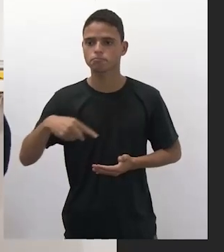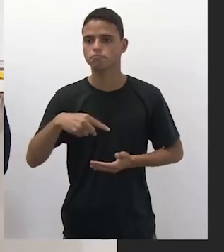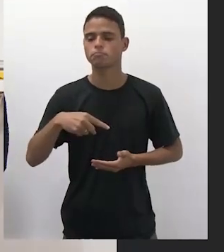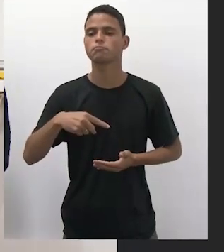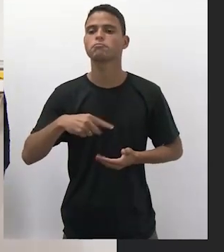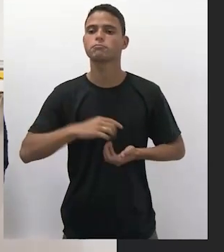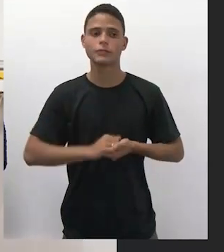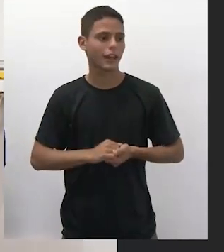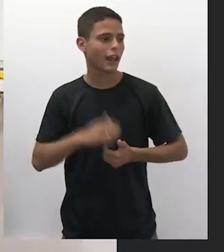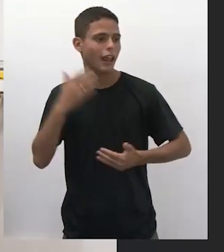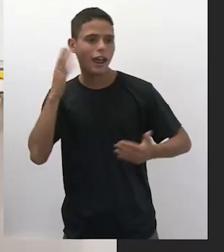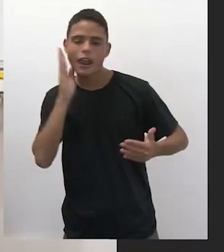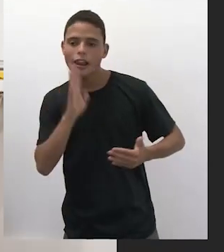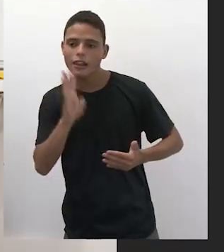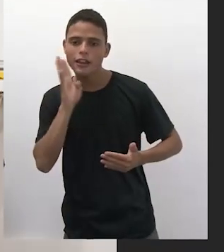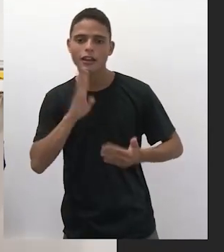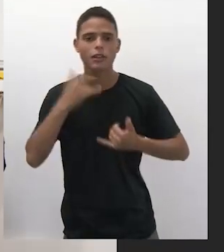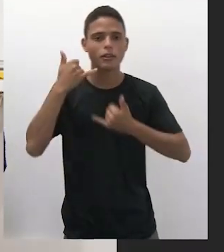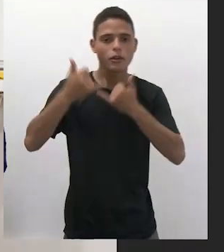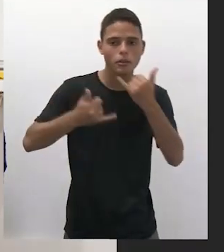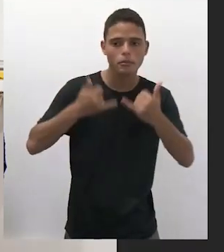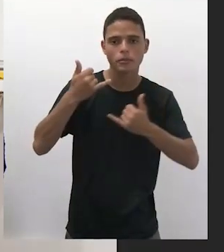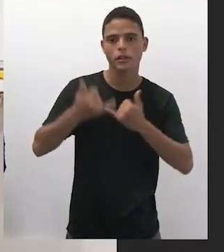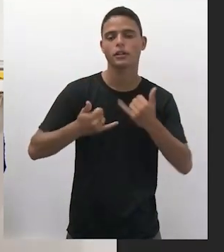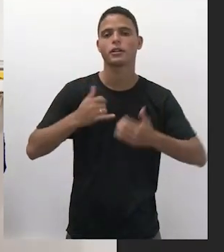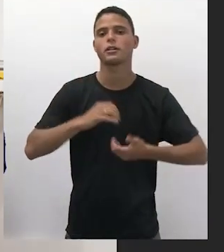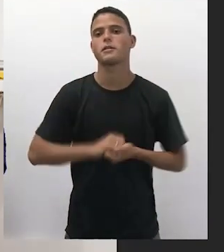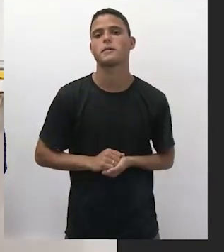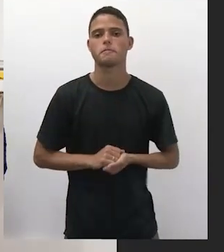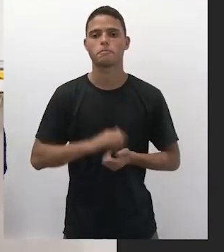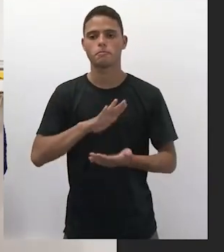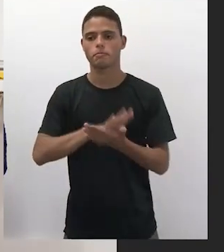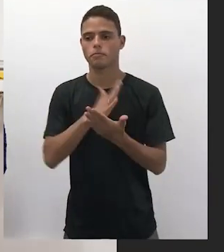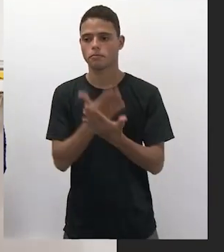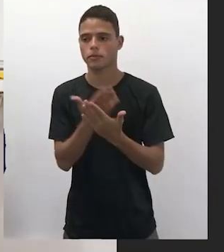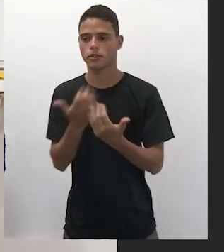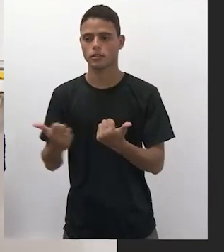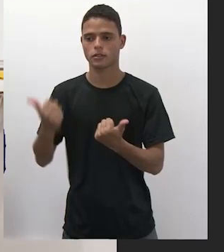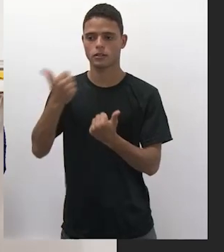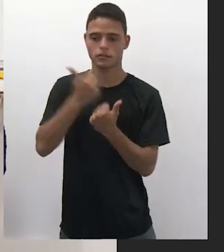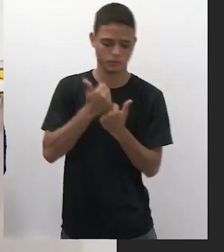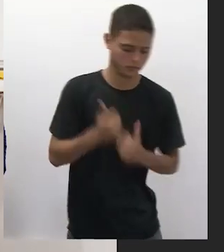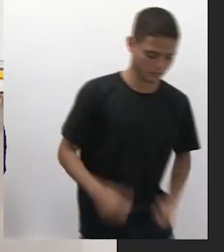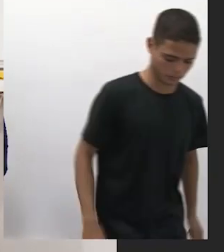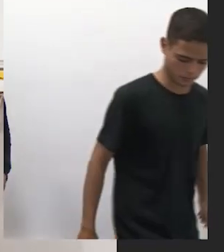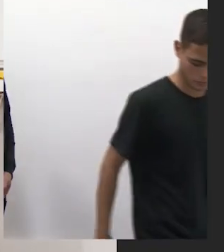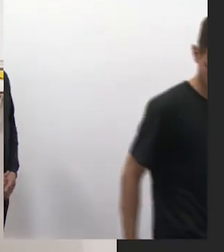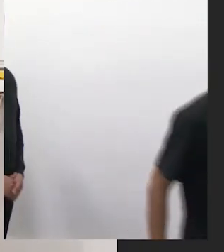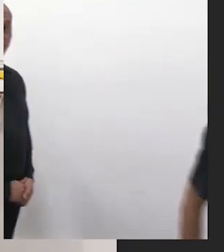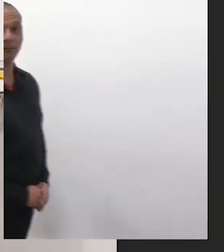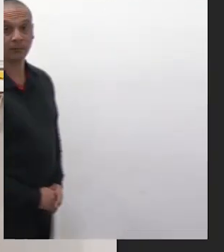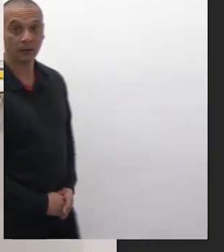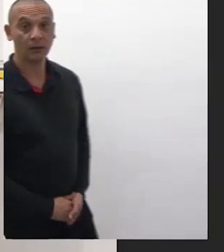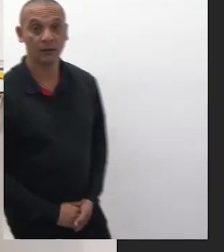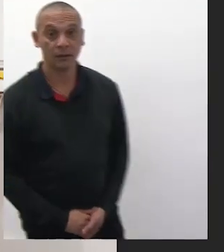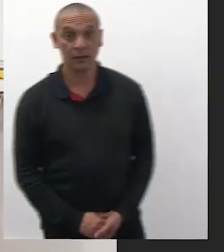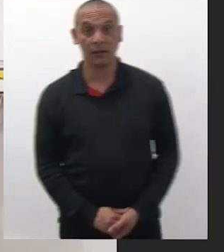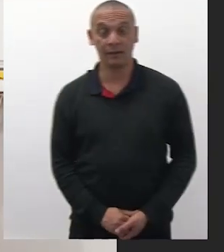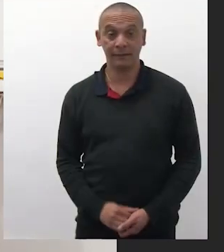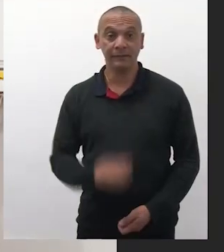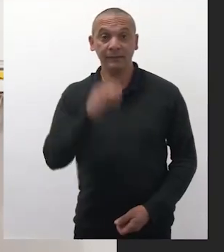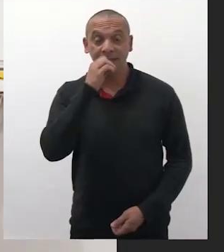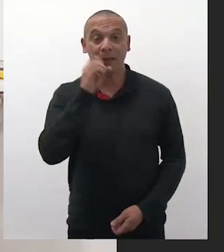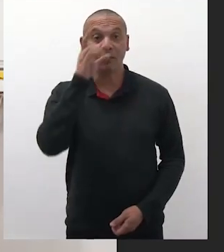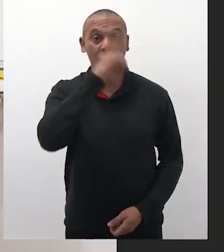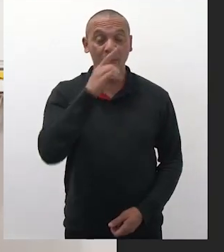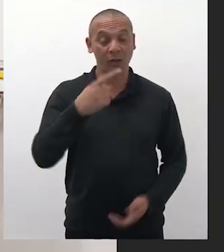aventura. Então a gente ia para a escola a semana toda e final de semana a gente combinava. Vamos dormir na casa da avó